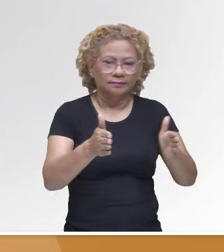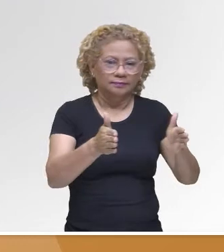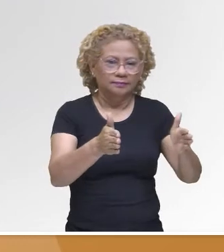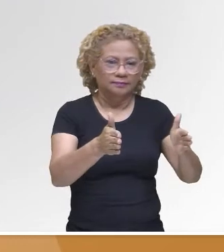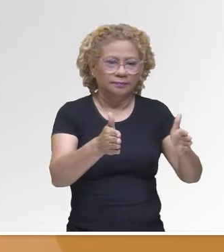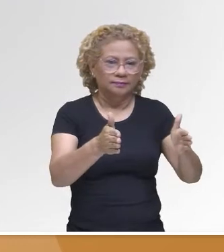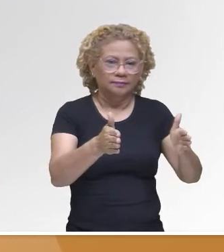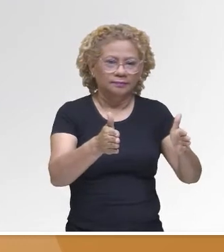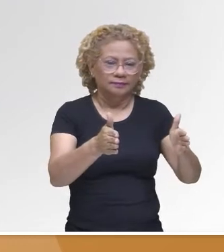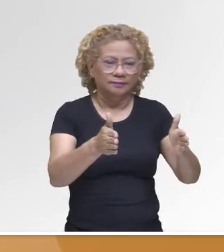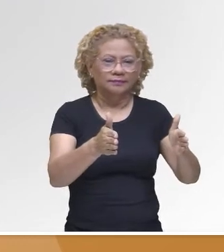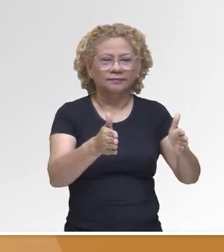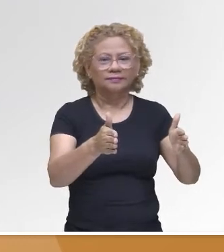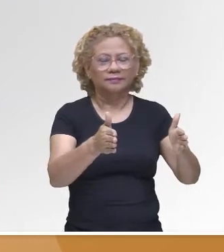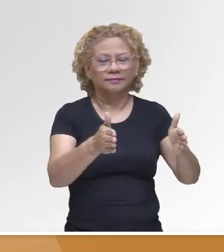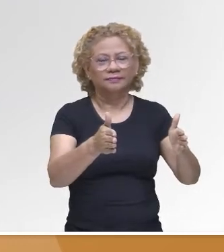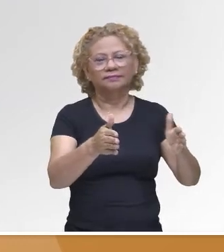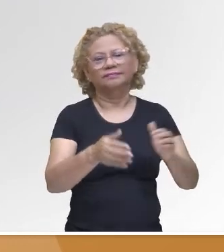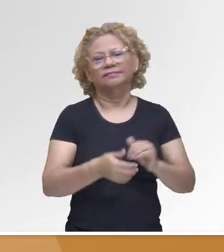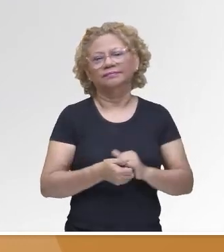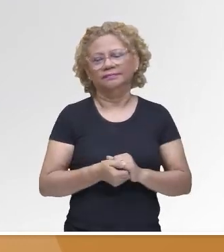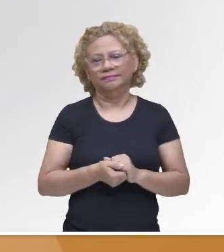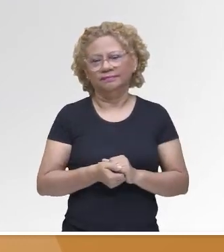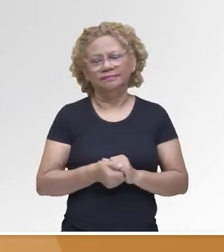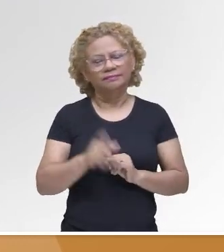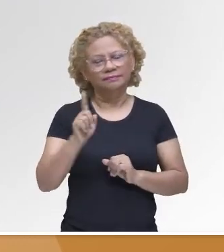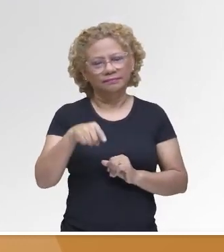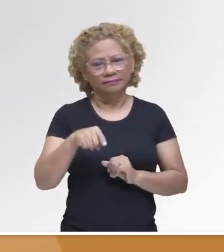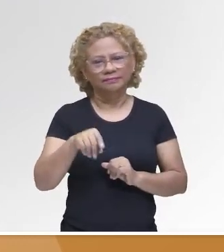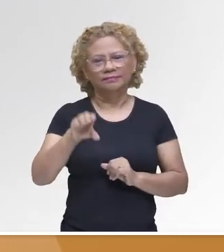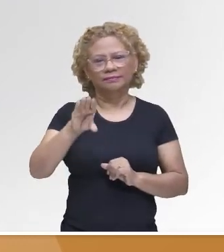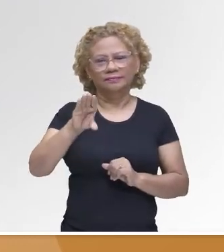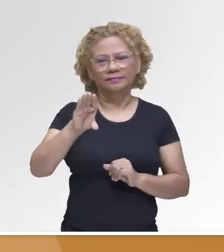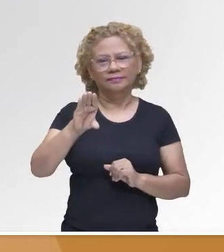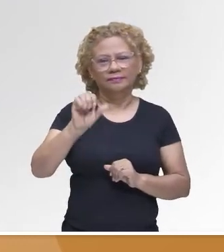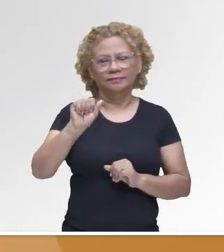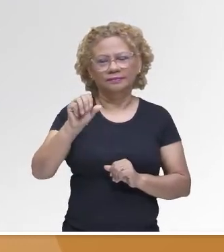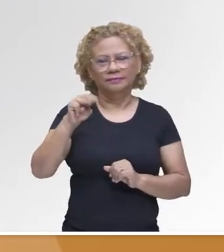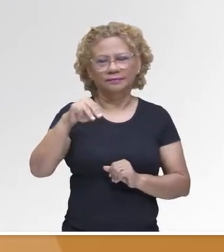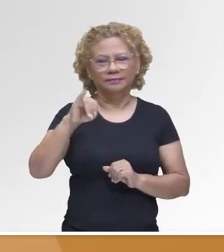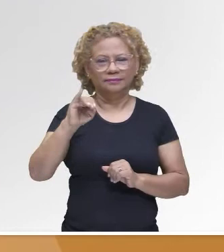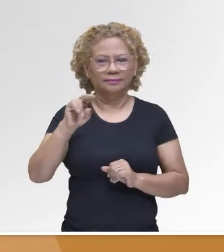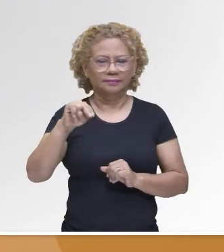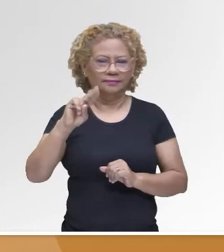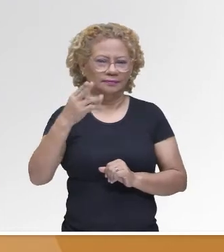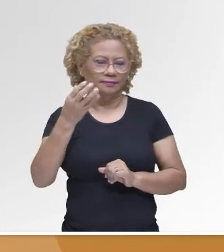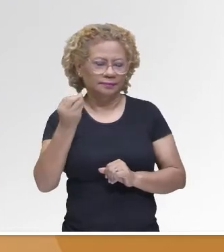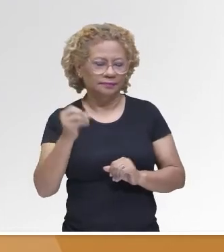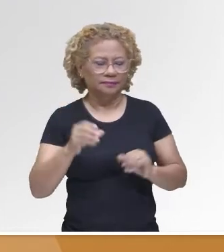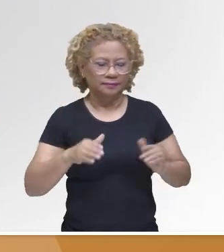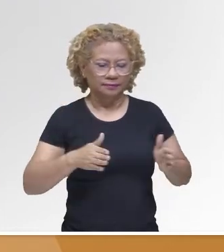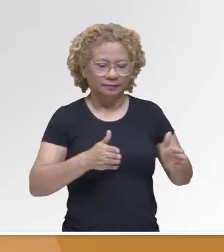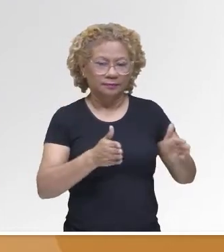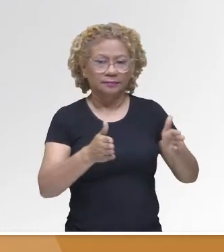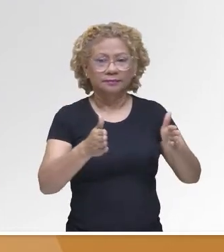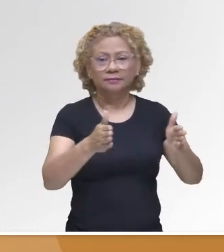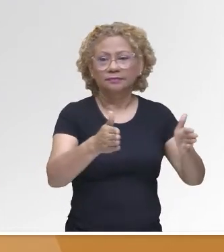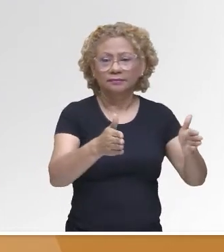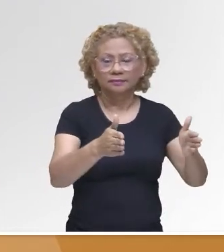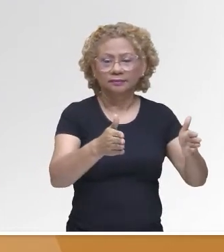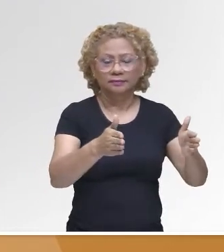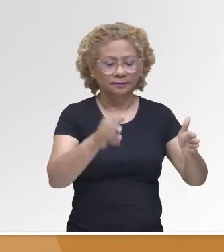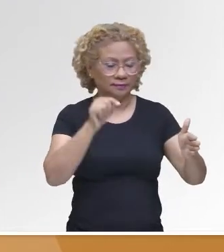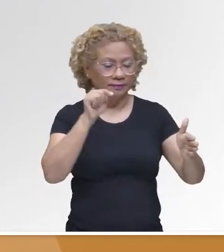própria etimologia, O método é um caminho. Que caminho é esse? É o caminho em que